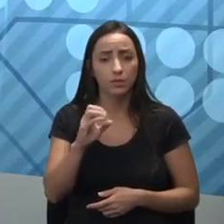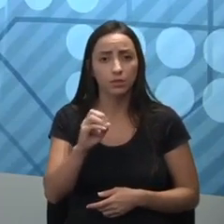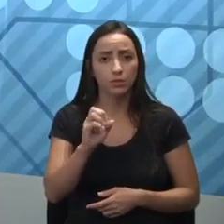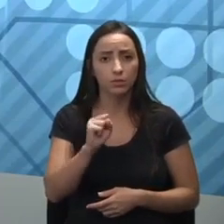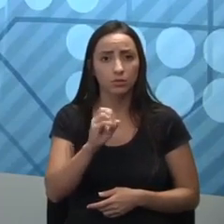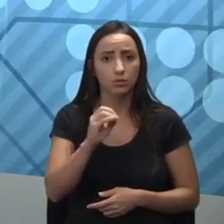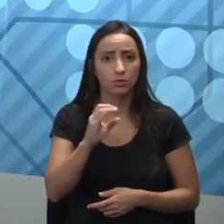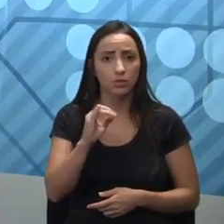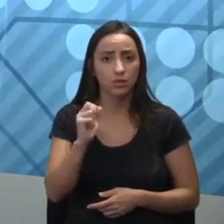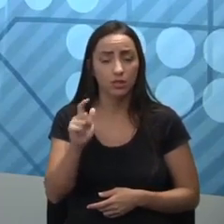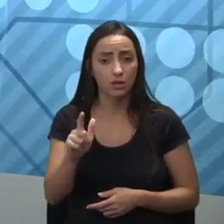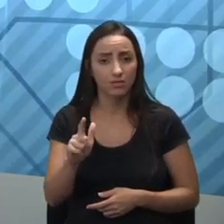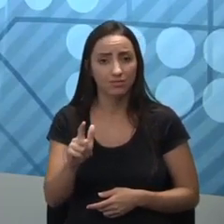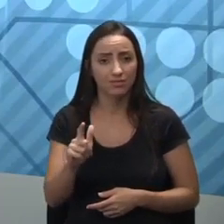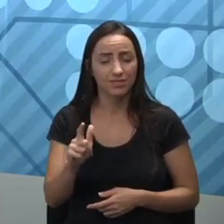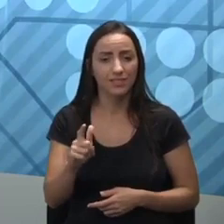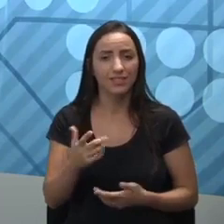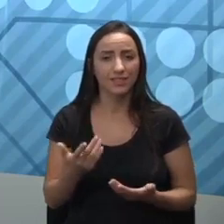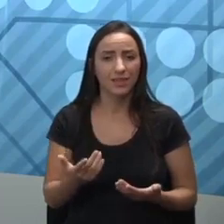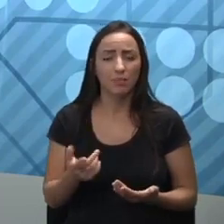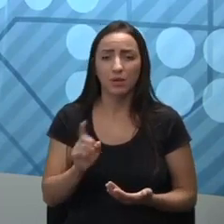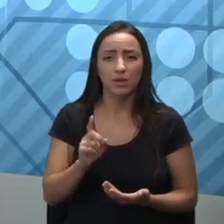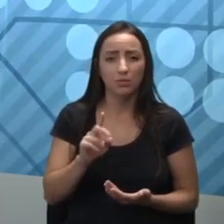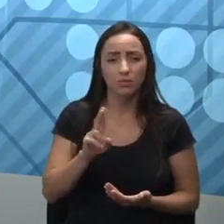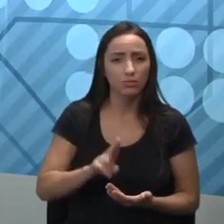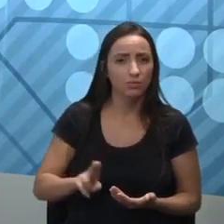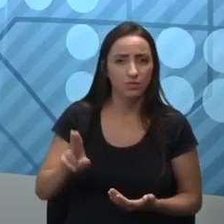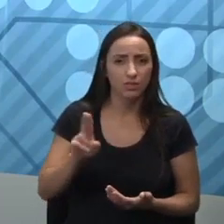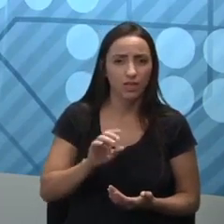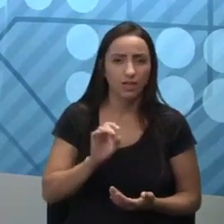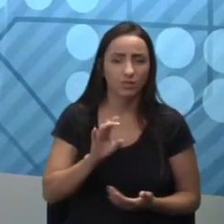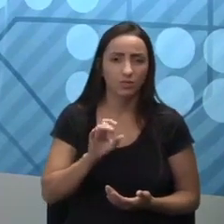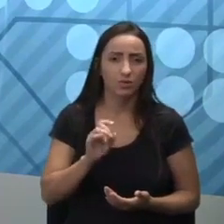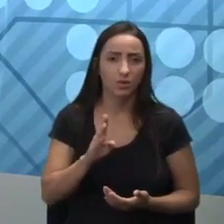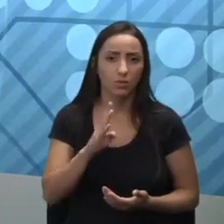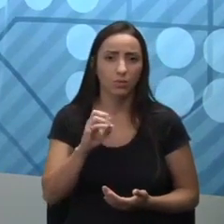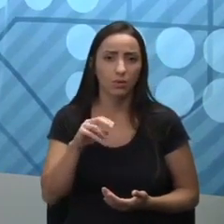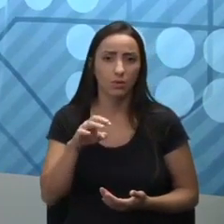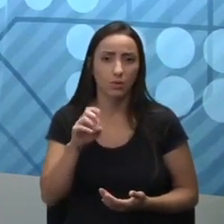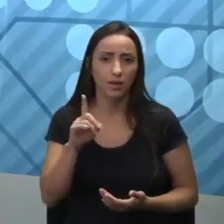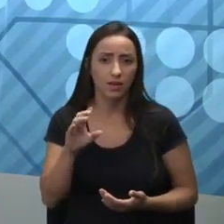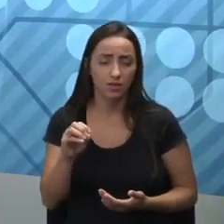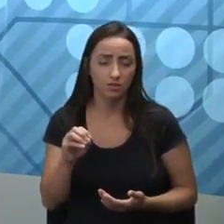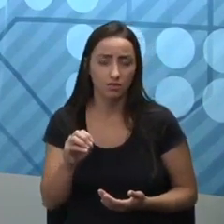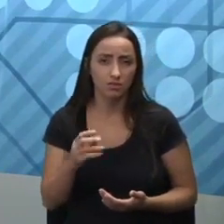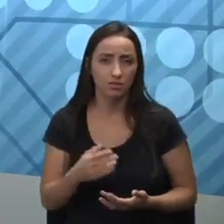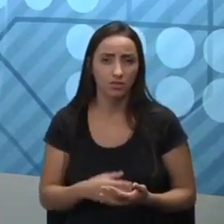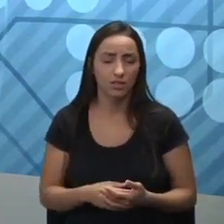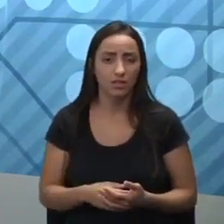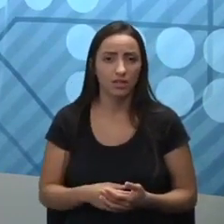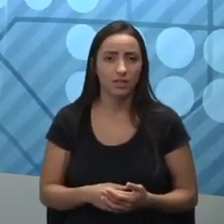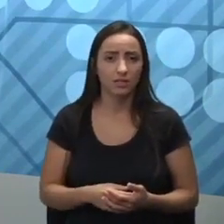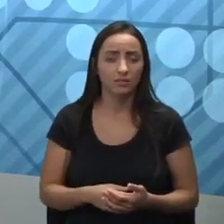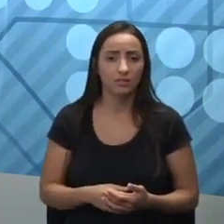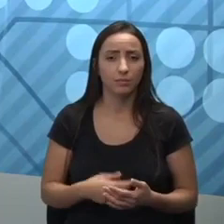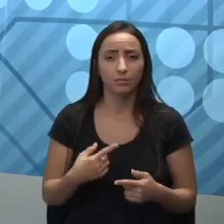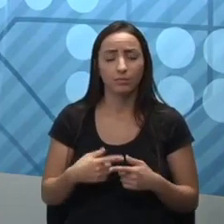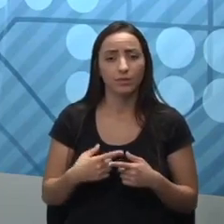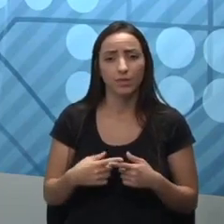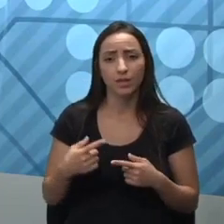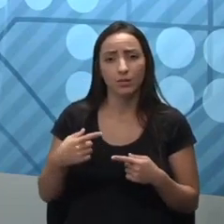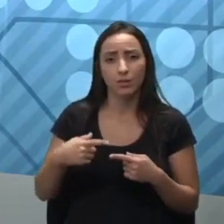modelo biomédico, onde o paciente ele é mais um número, é mais uma doença, né? Às vezes ele é